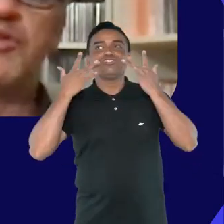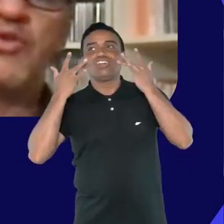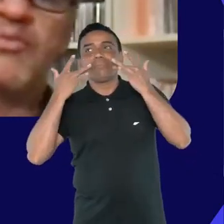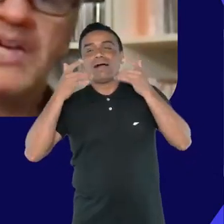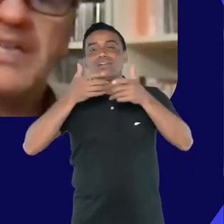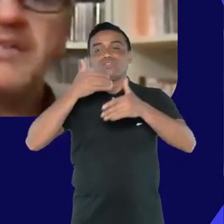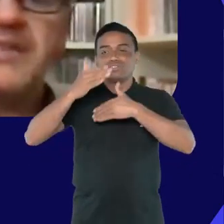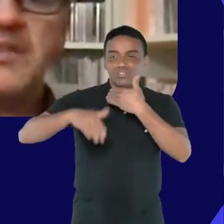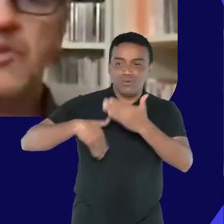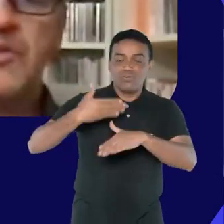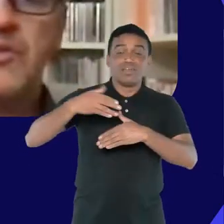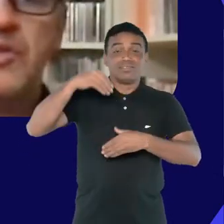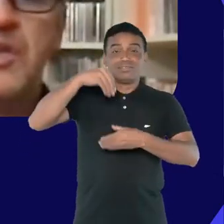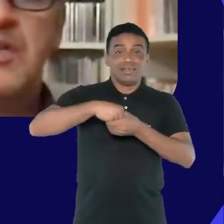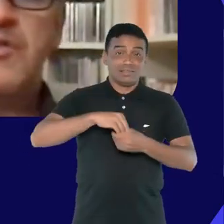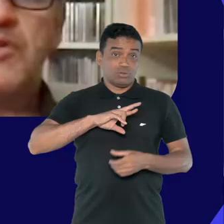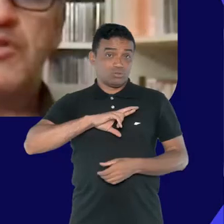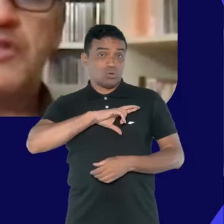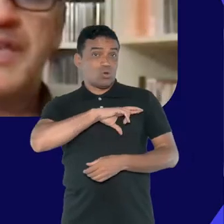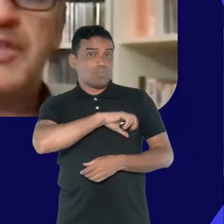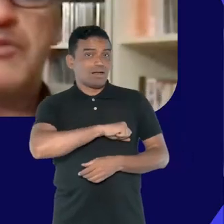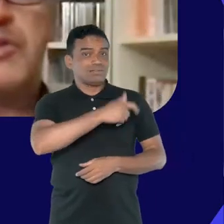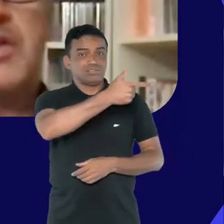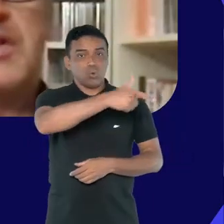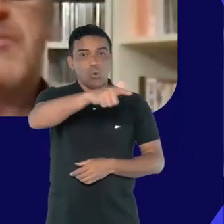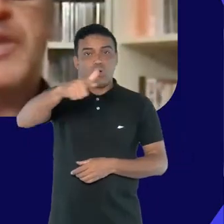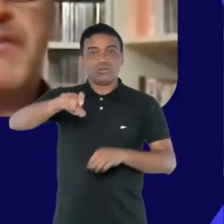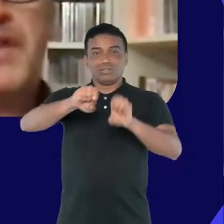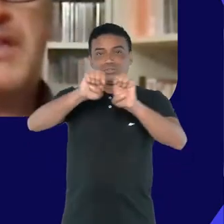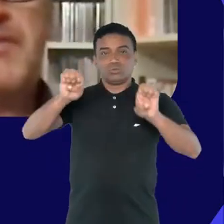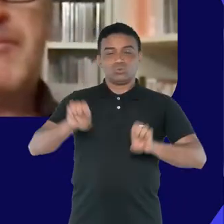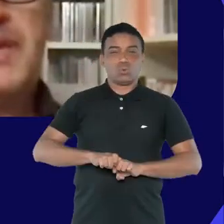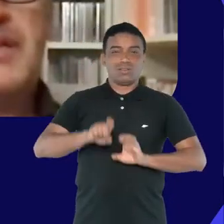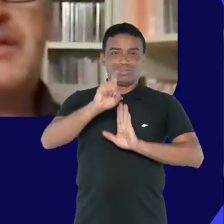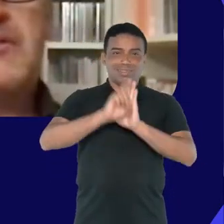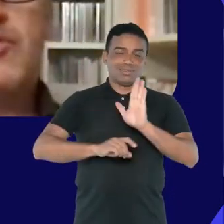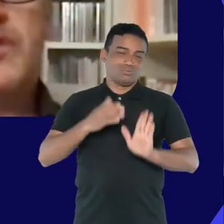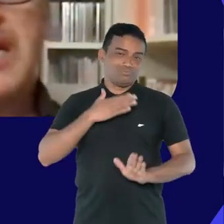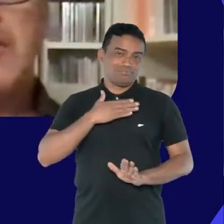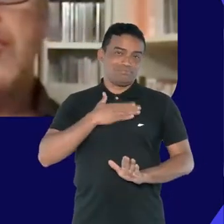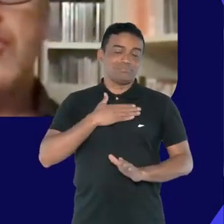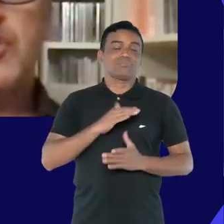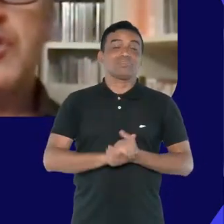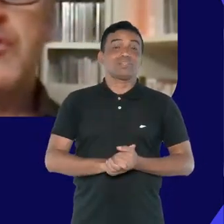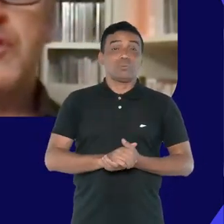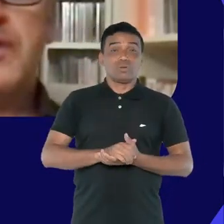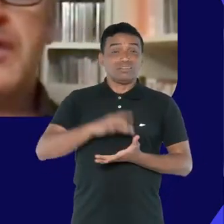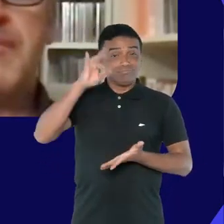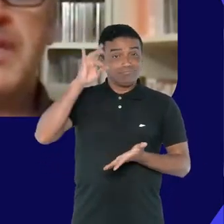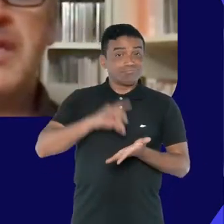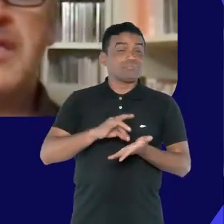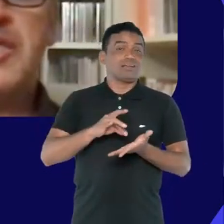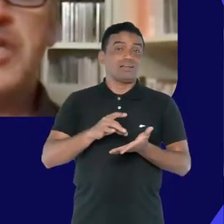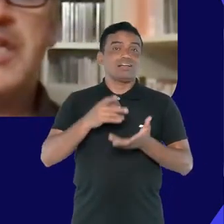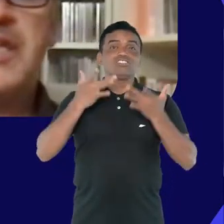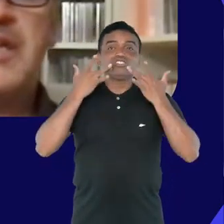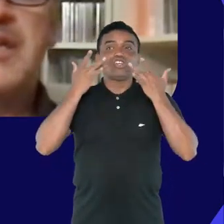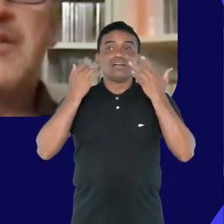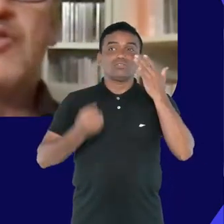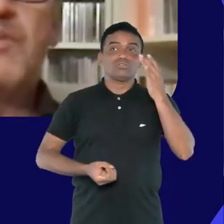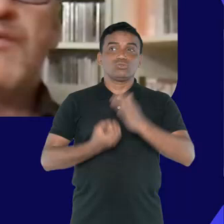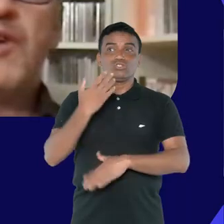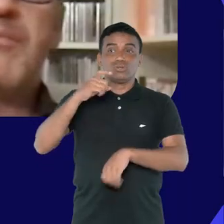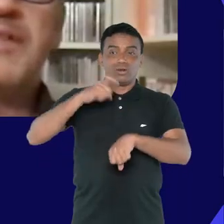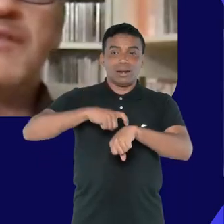até nos meus romances e noutros textos. Porque, efetivamente, o teatro surgiu na minha